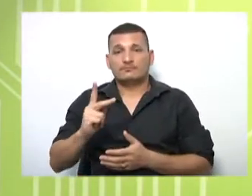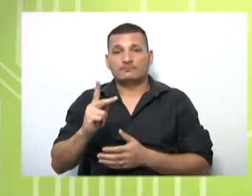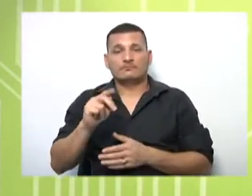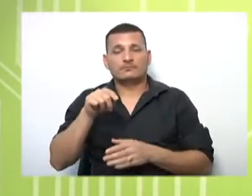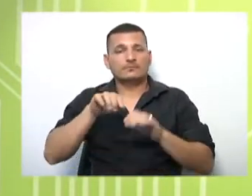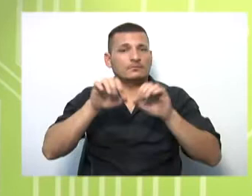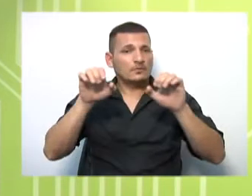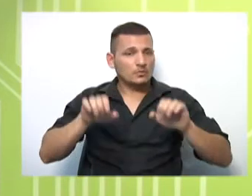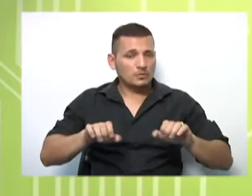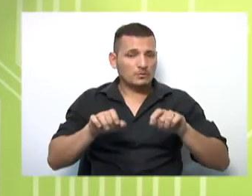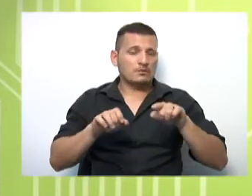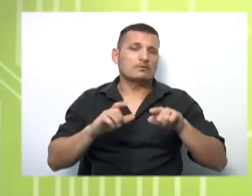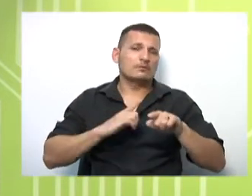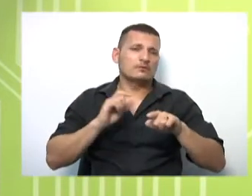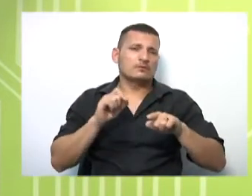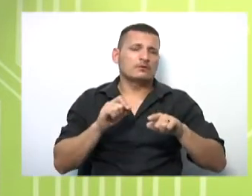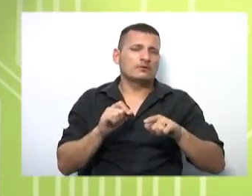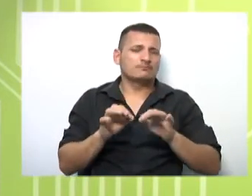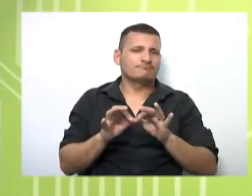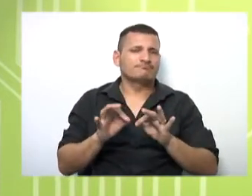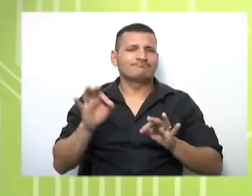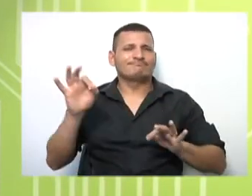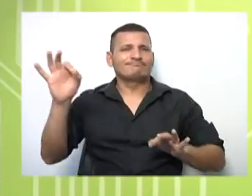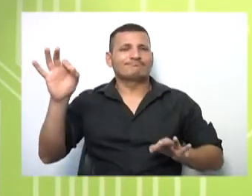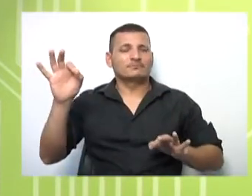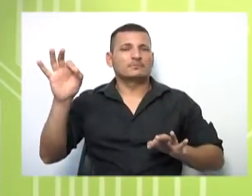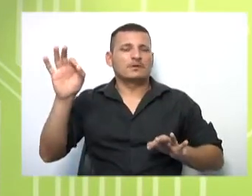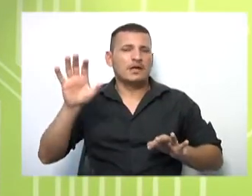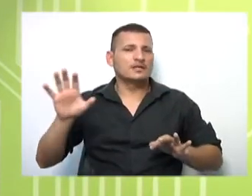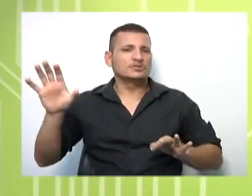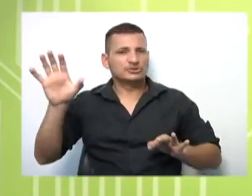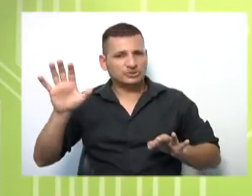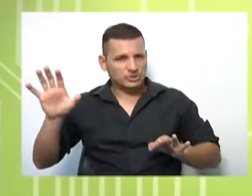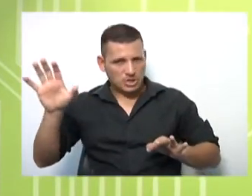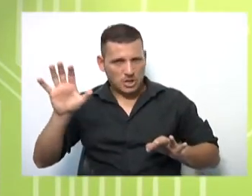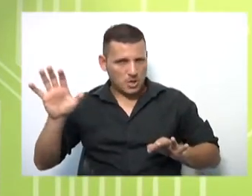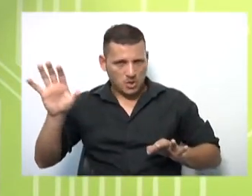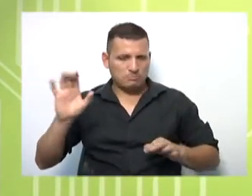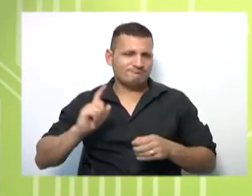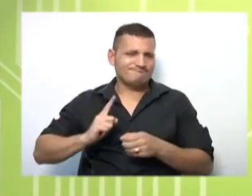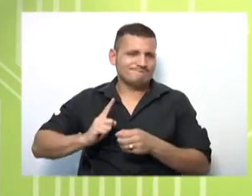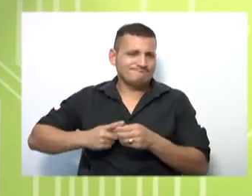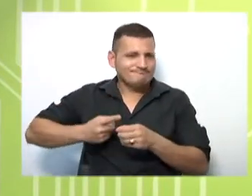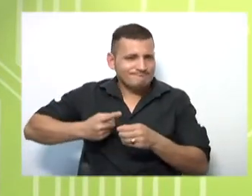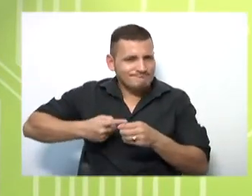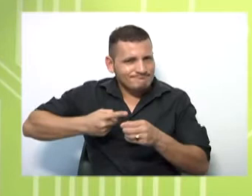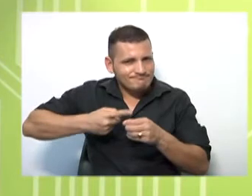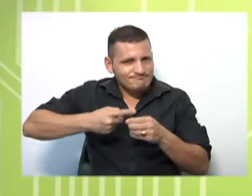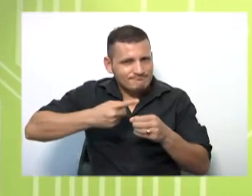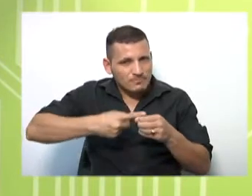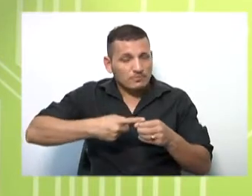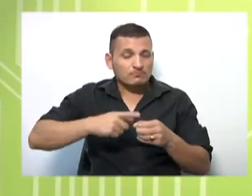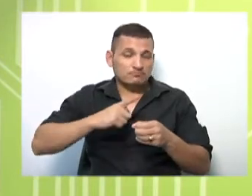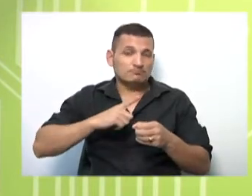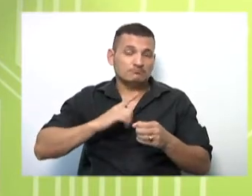que tem regiões muito distantes do país, o interior dos interiores do país, haja vista que esse país é enorme,